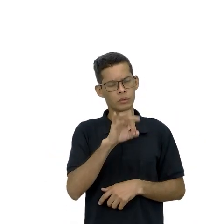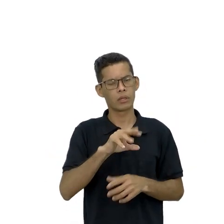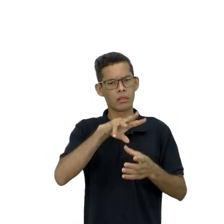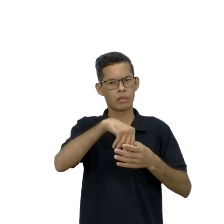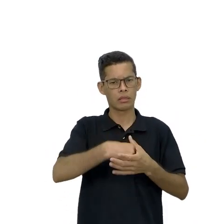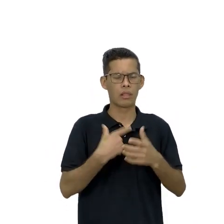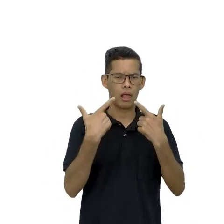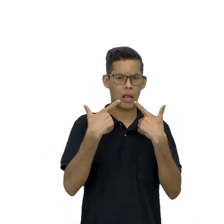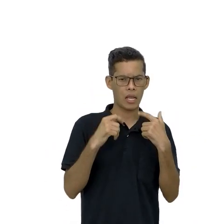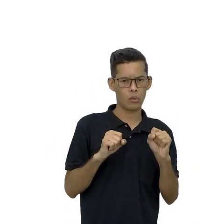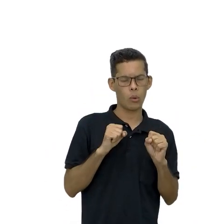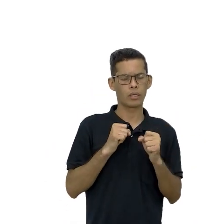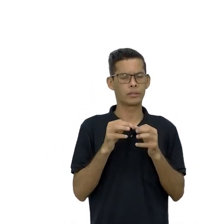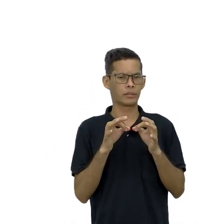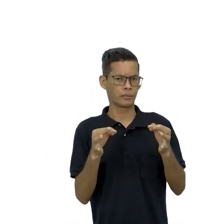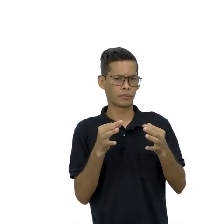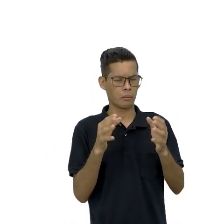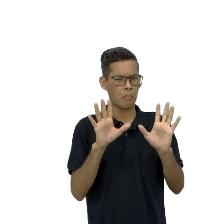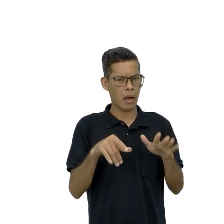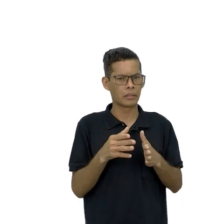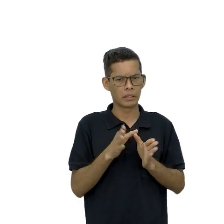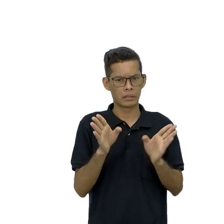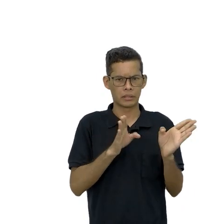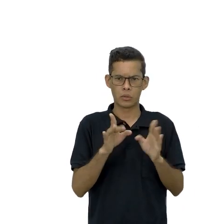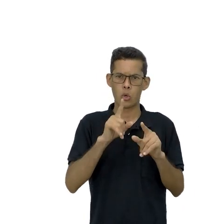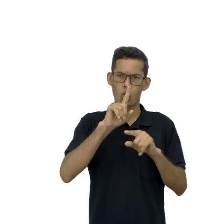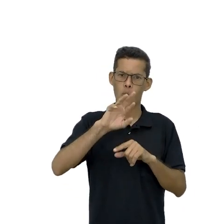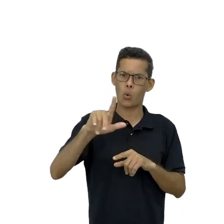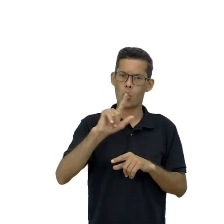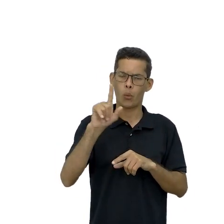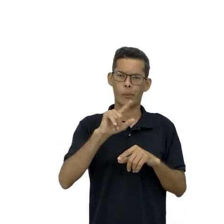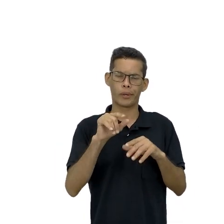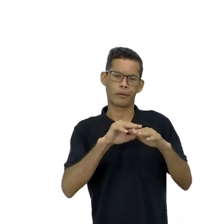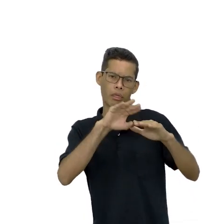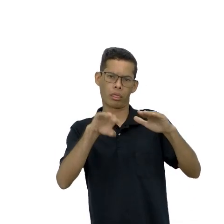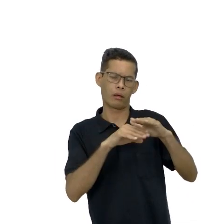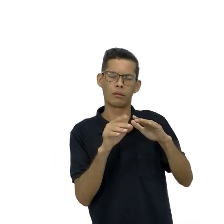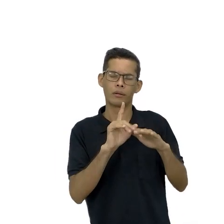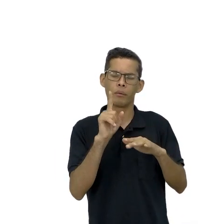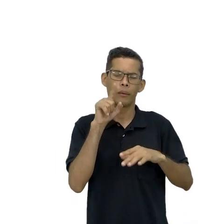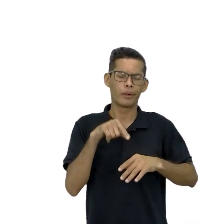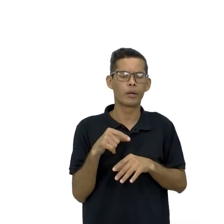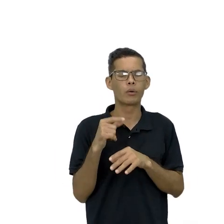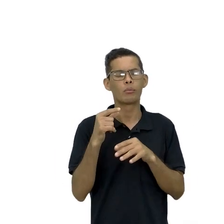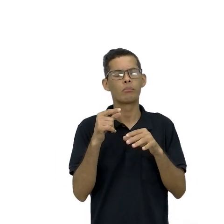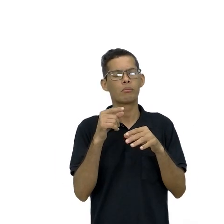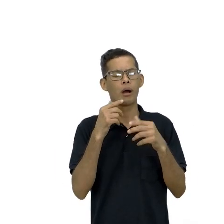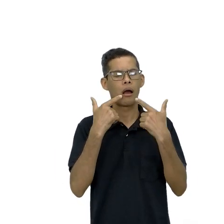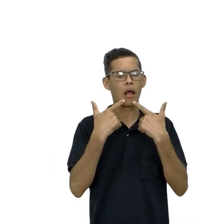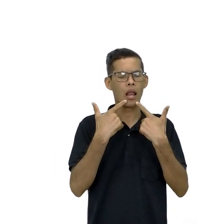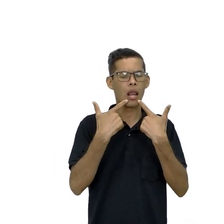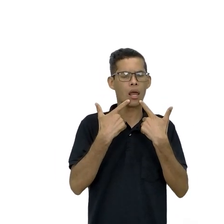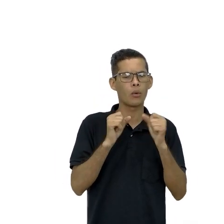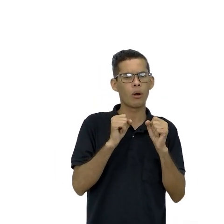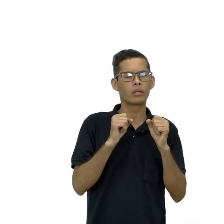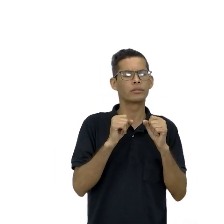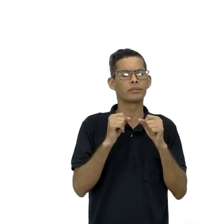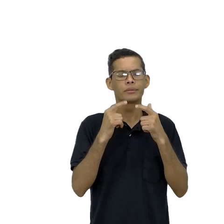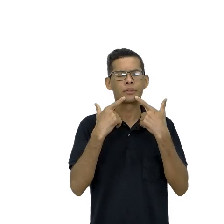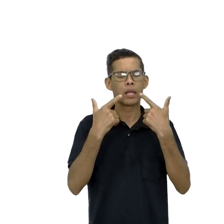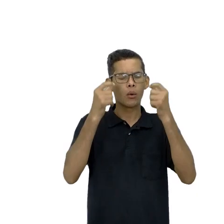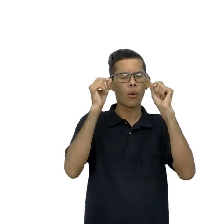linguagem mais acessível, não é? Não que fuja da norma padrão, mas uma linguagem com termos menos técnicos e